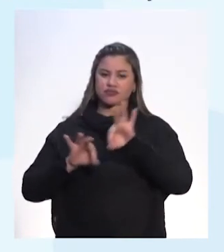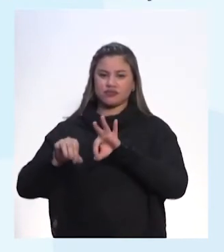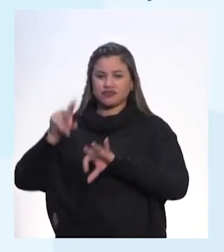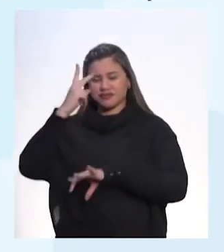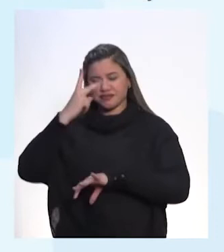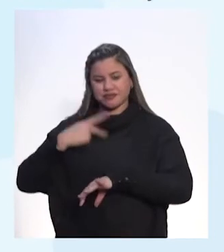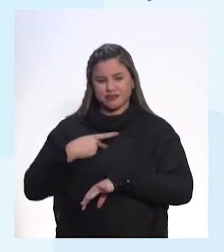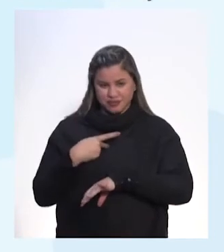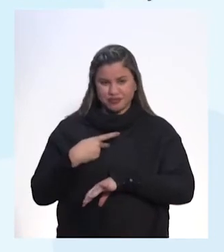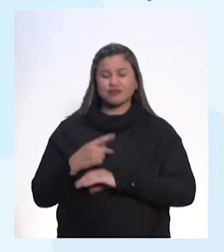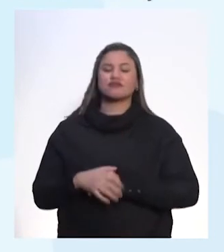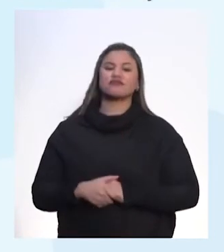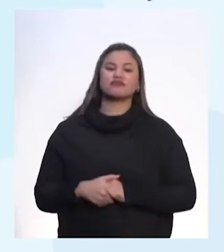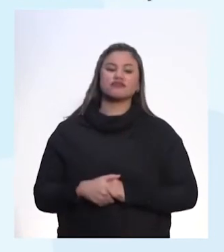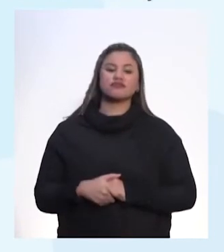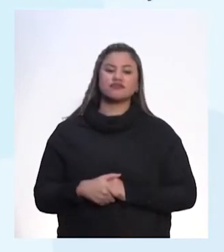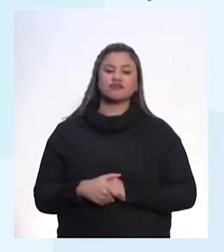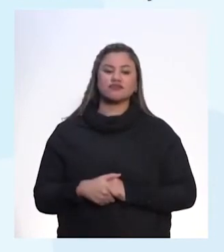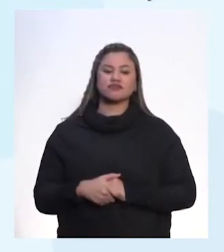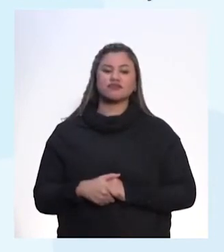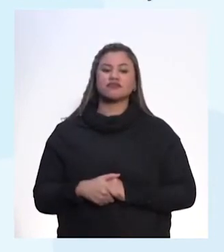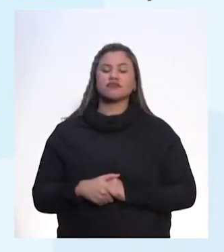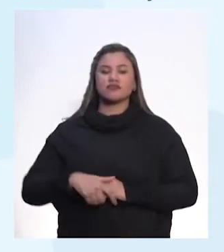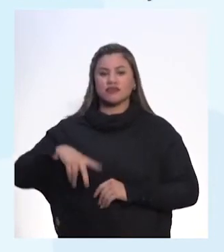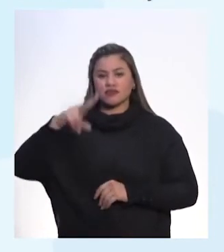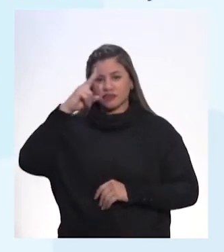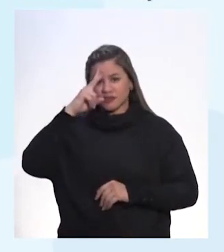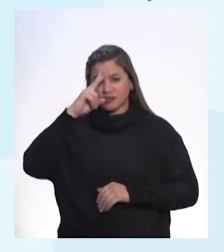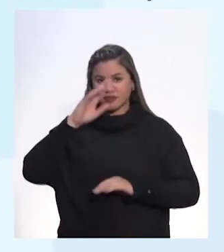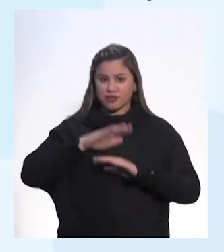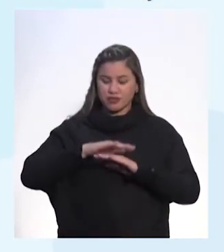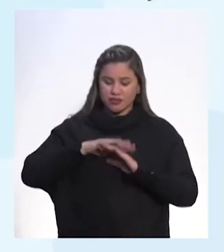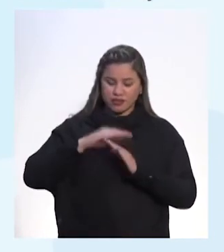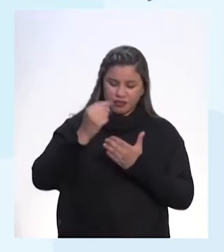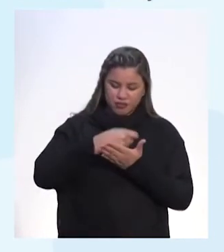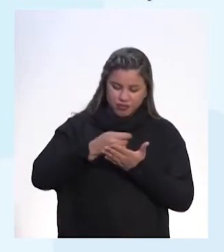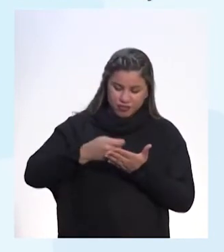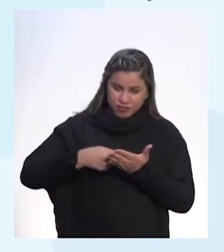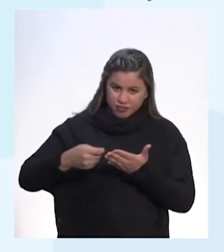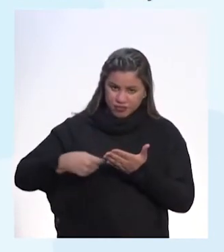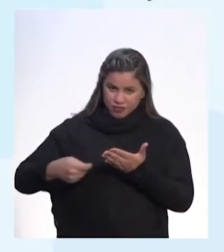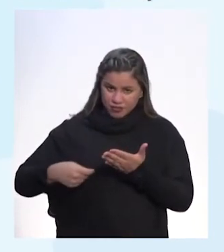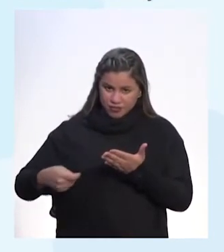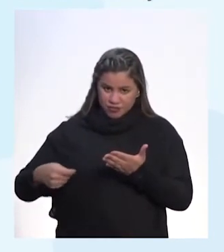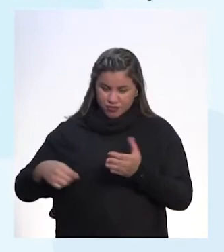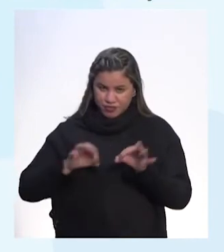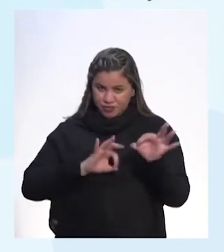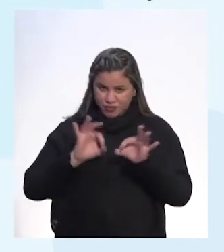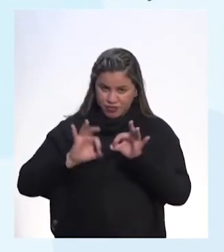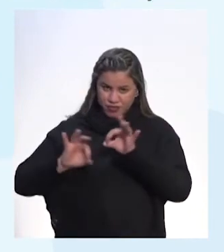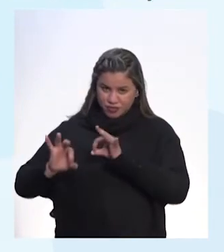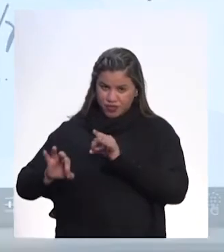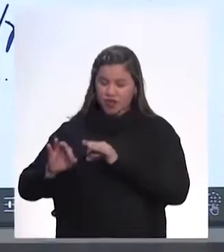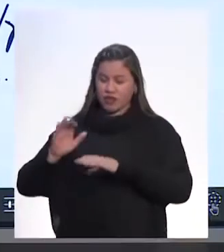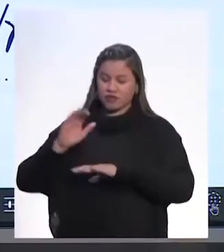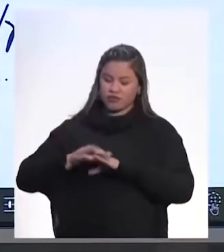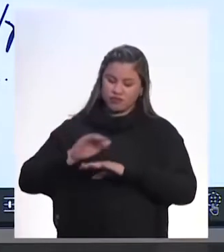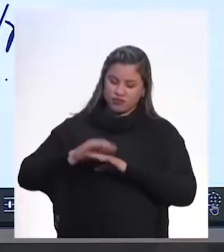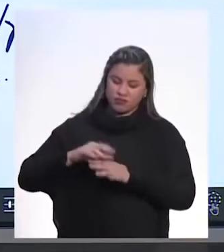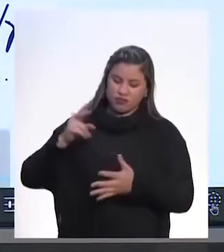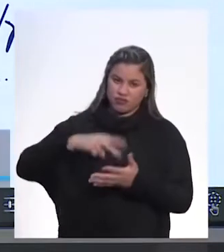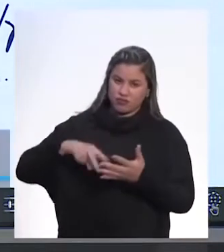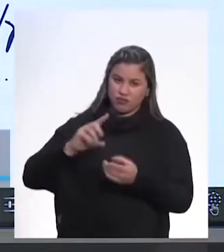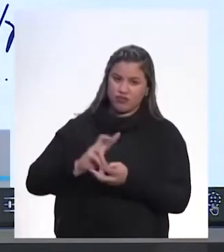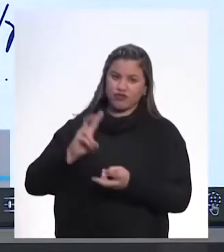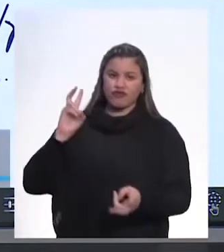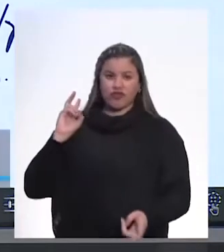projeto de intervenção artística, tá? Lembra, então, né? Vocês vão esboçar lá o projetinho de como fazer aquela amostra